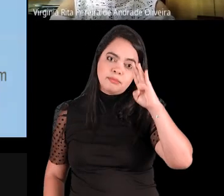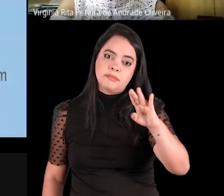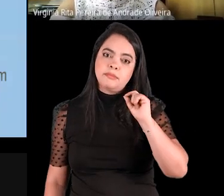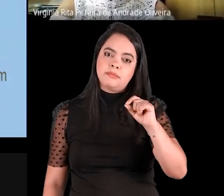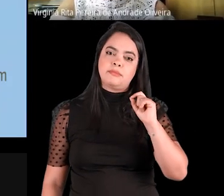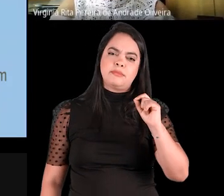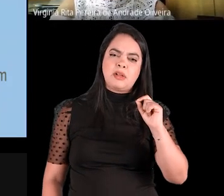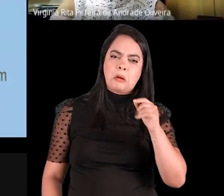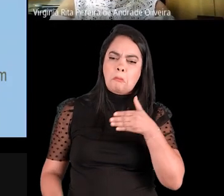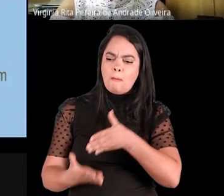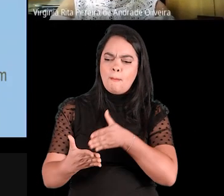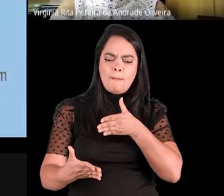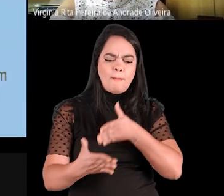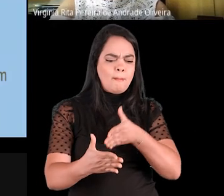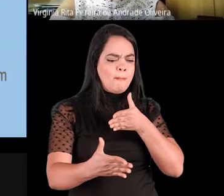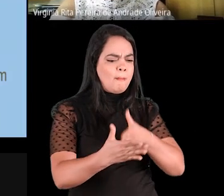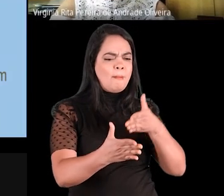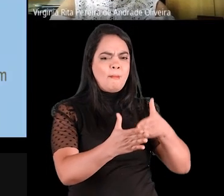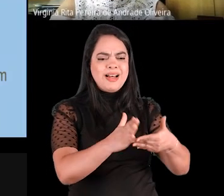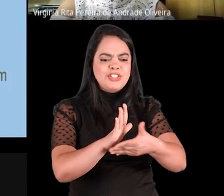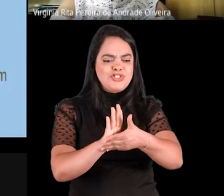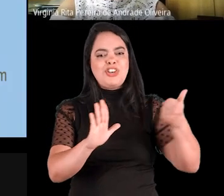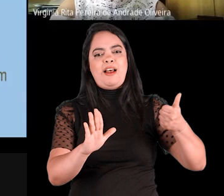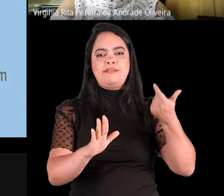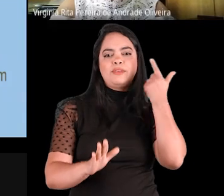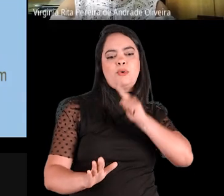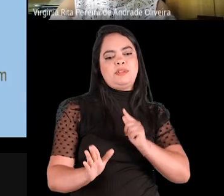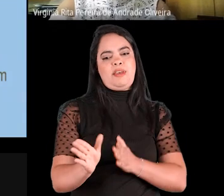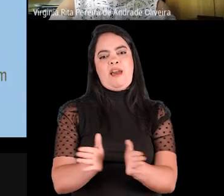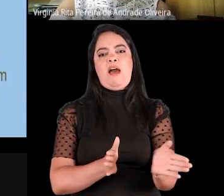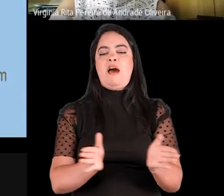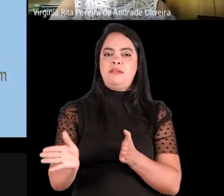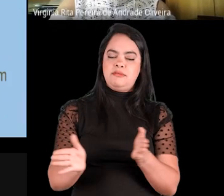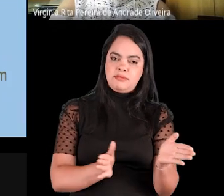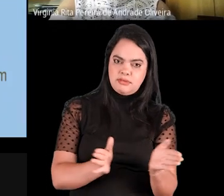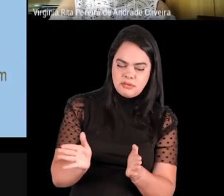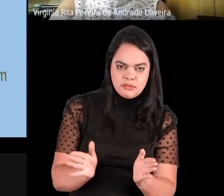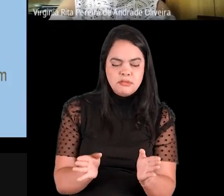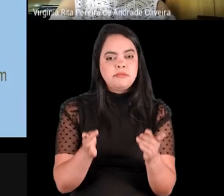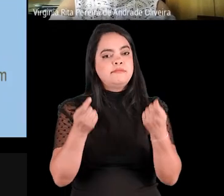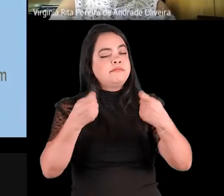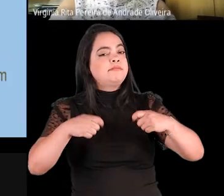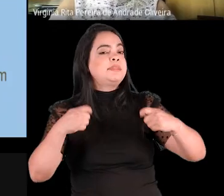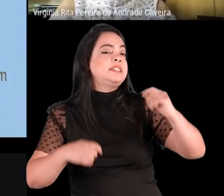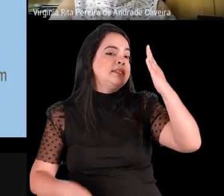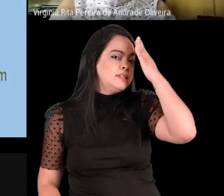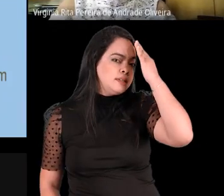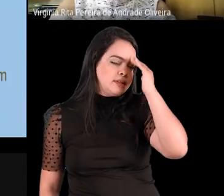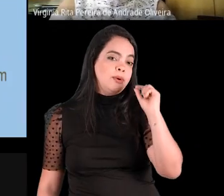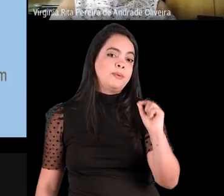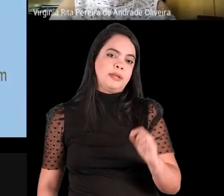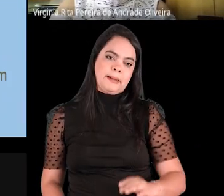as barreiras do ambiente para promover o acesso. Né? Só que a gente precisa entender